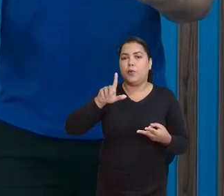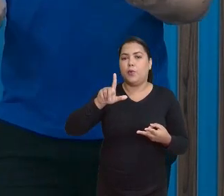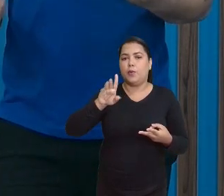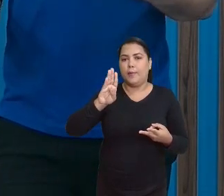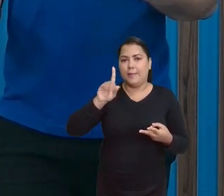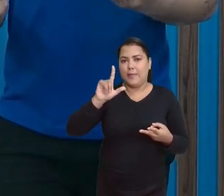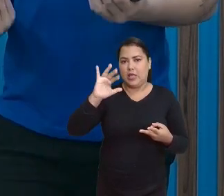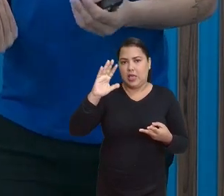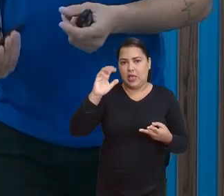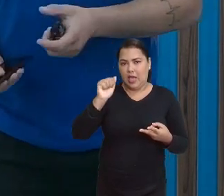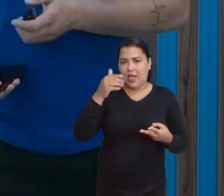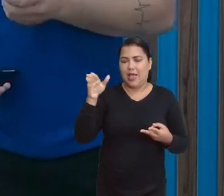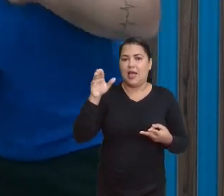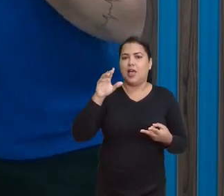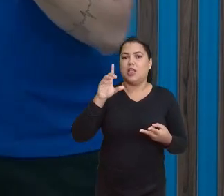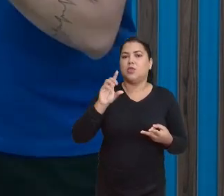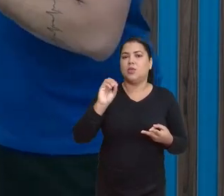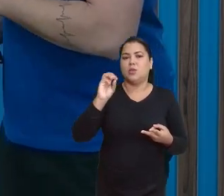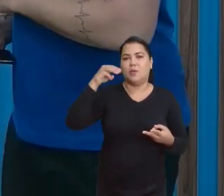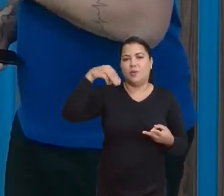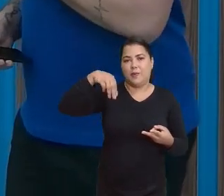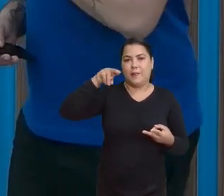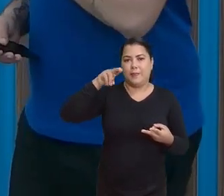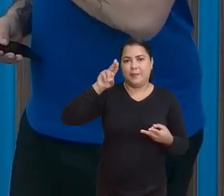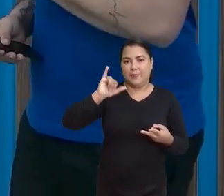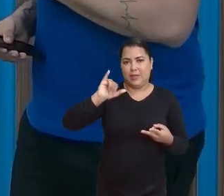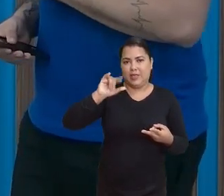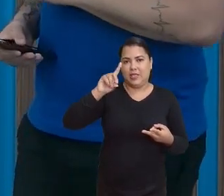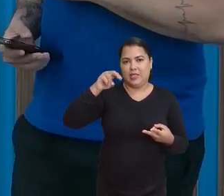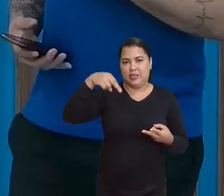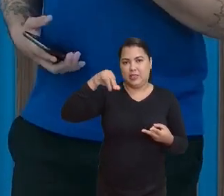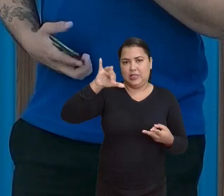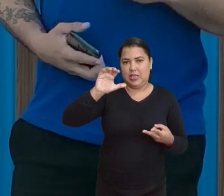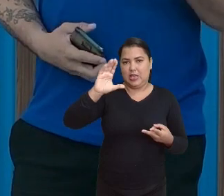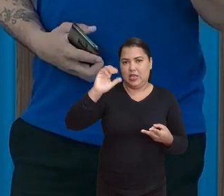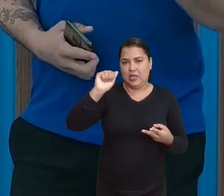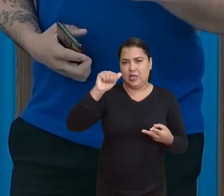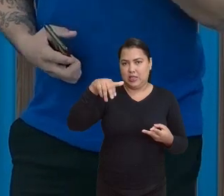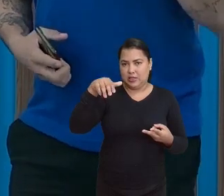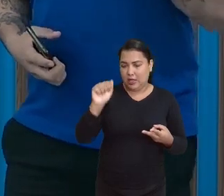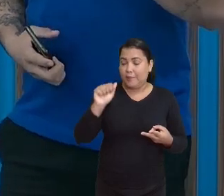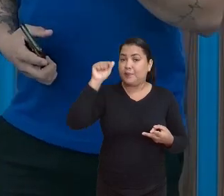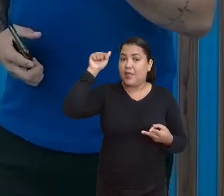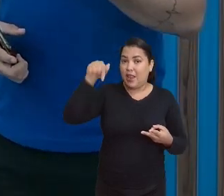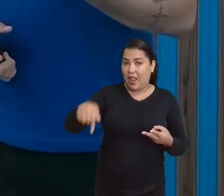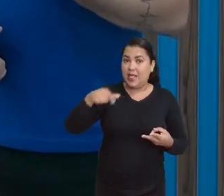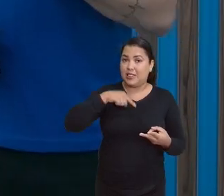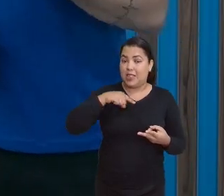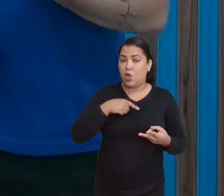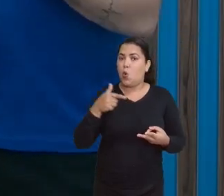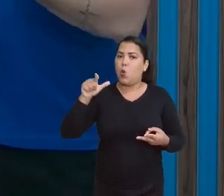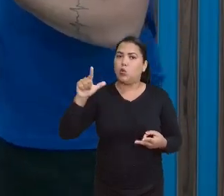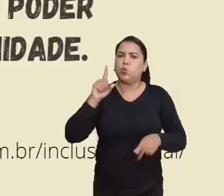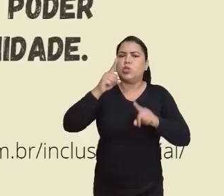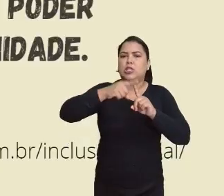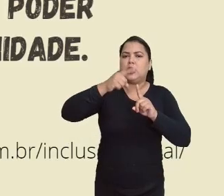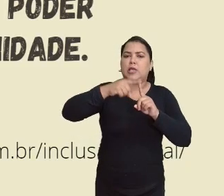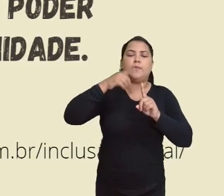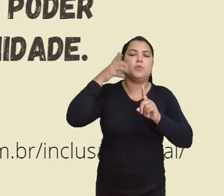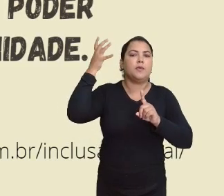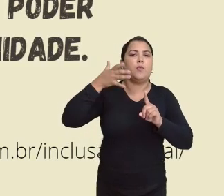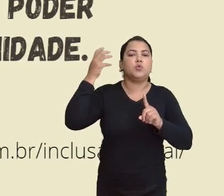breguinha latino, né? Bom, e aí a gente entra no conceito de inclusão social,